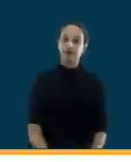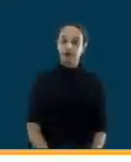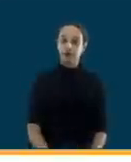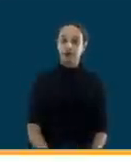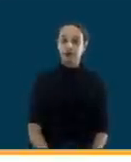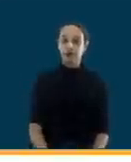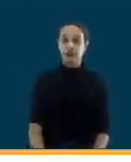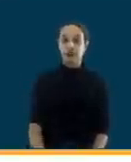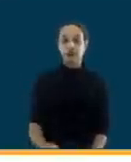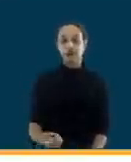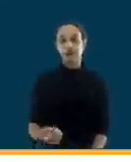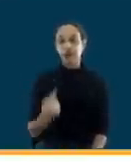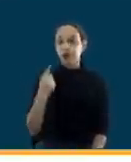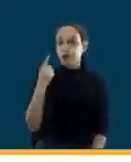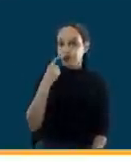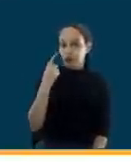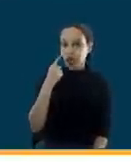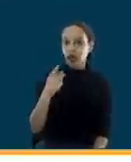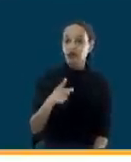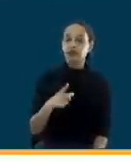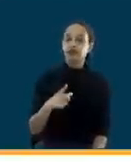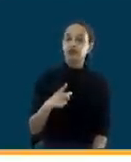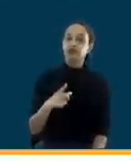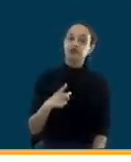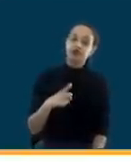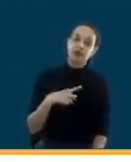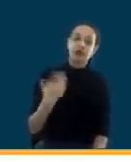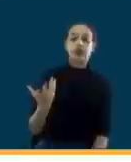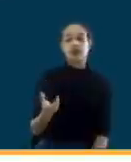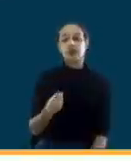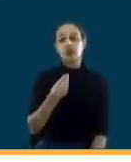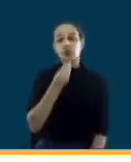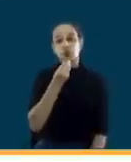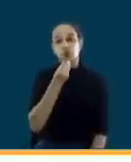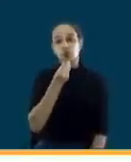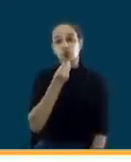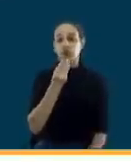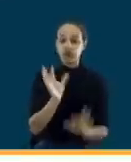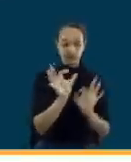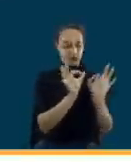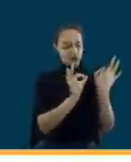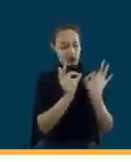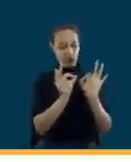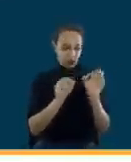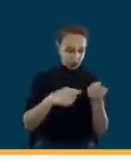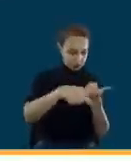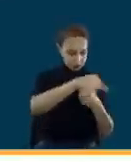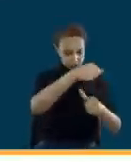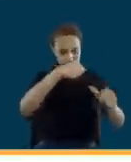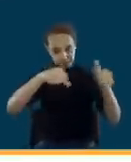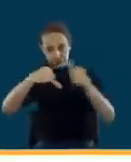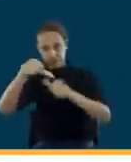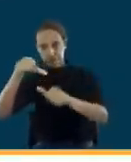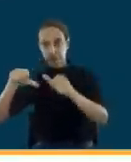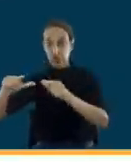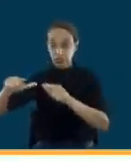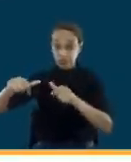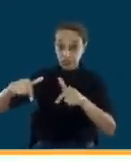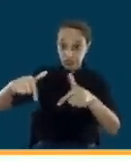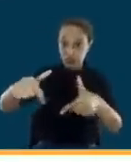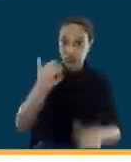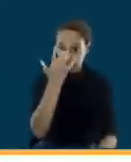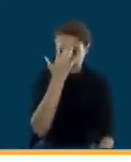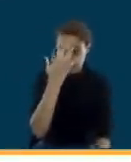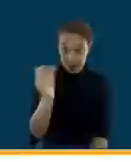Temos tido também a oportunidade de remodelarmos a nossa atuação. Isso não é fácil, tem muita coisa